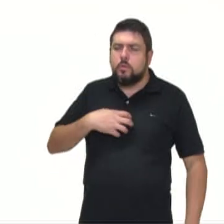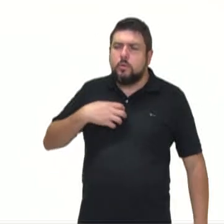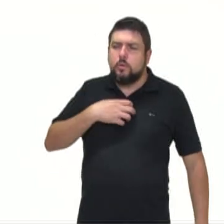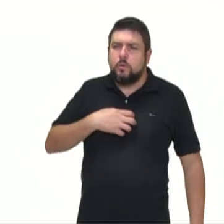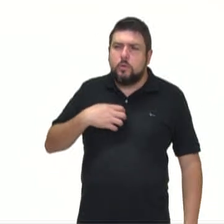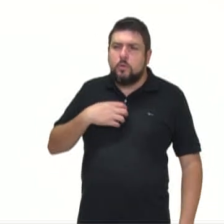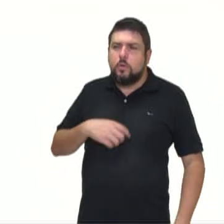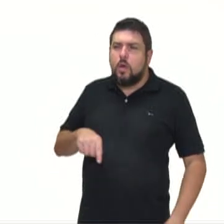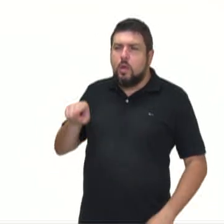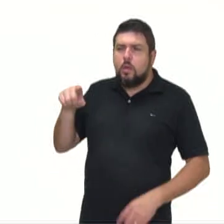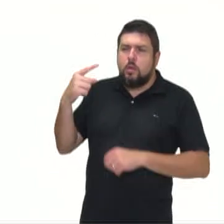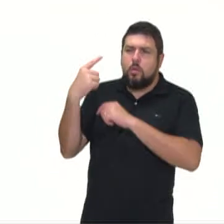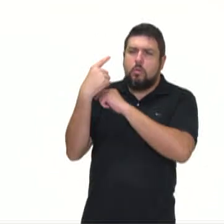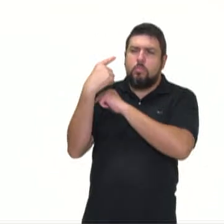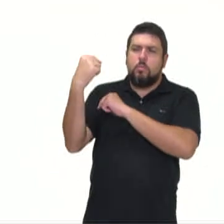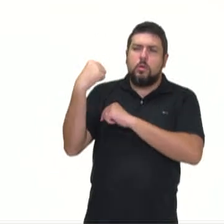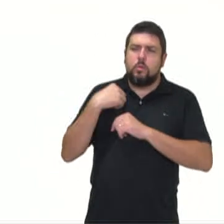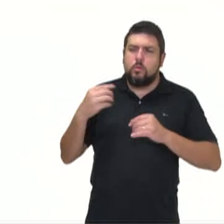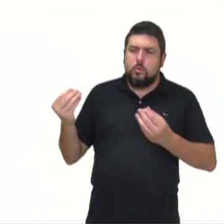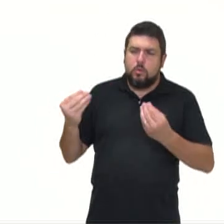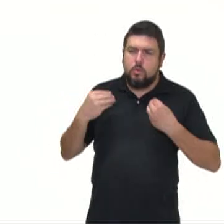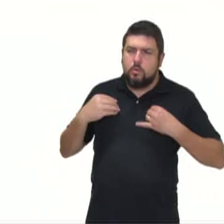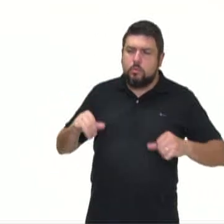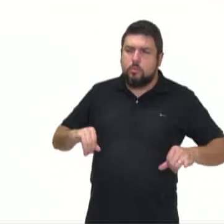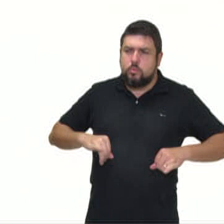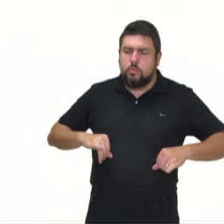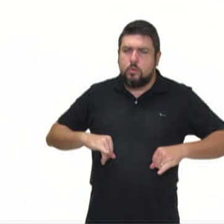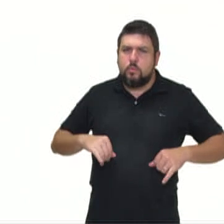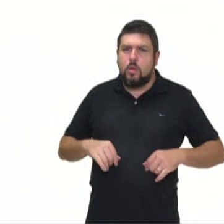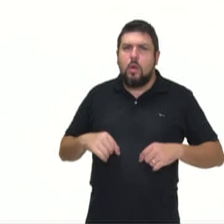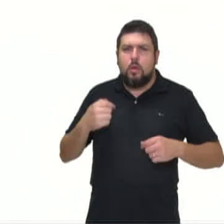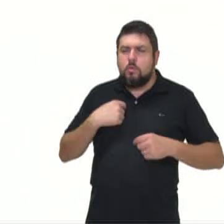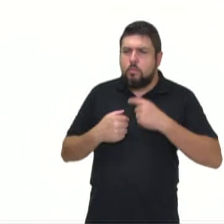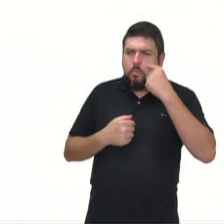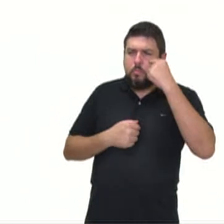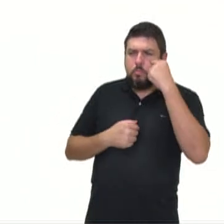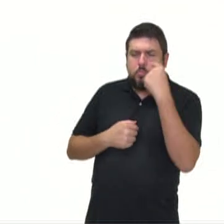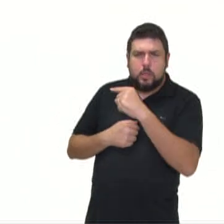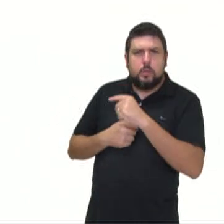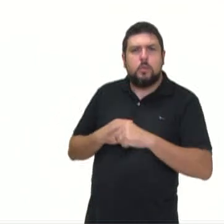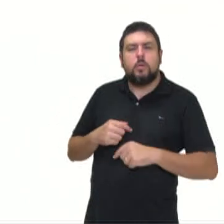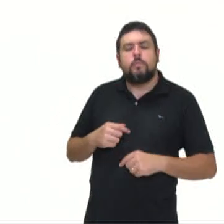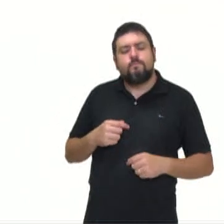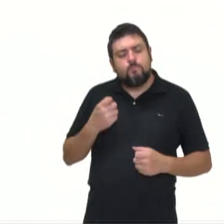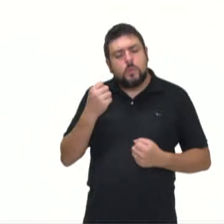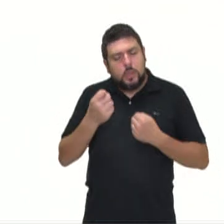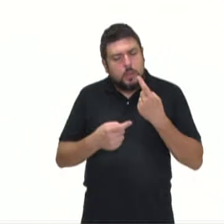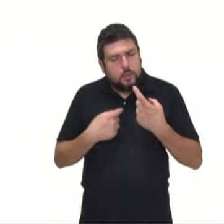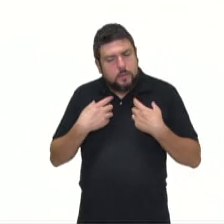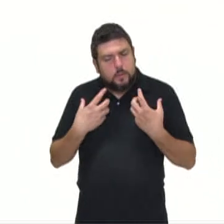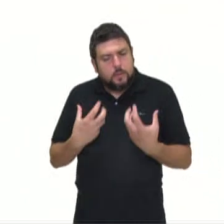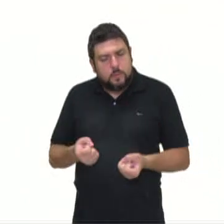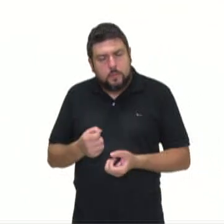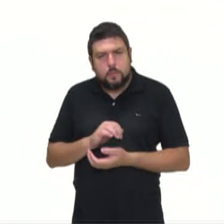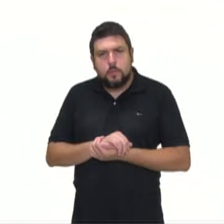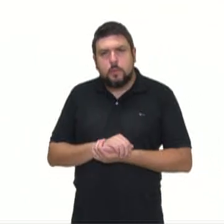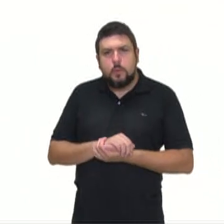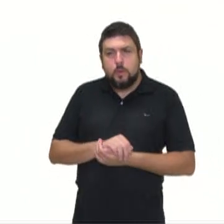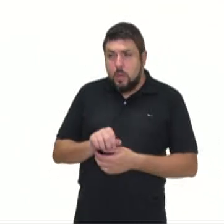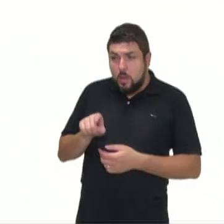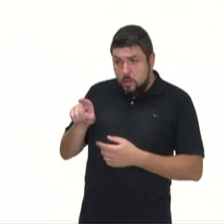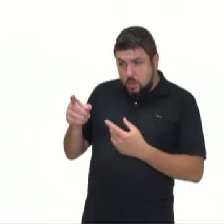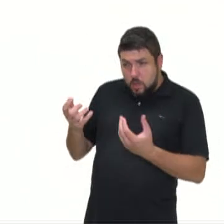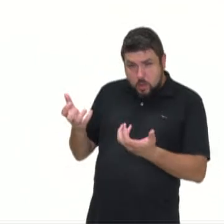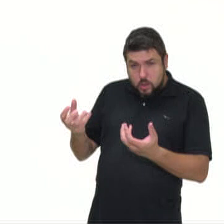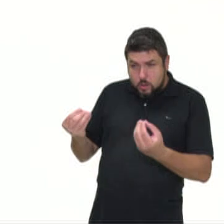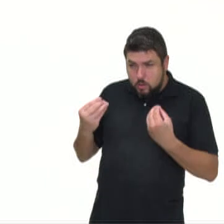para eu sofrer. Às vezes adivinho, mas adivinhando mesmo, às vezes eu aceito. Como se quem quer me fazer